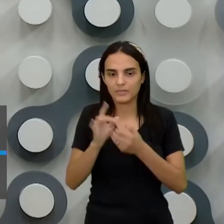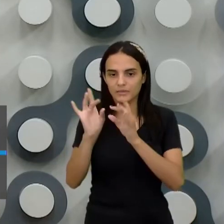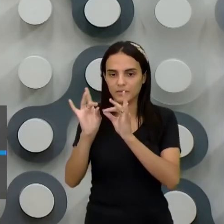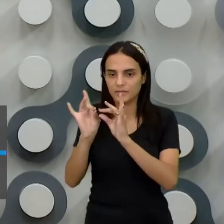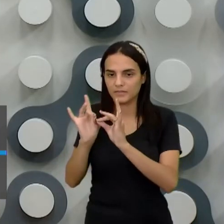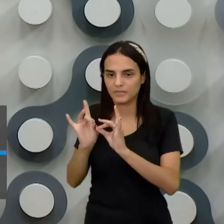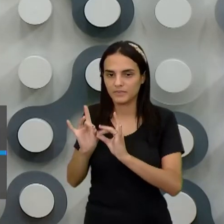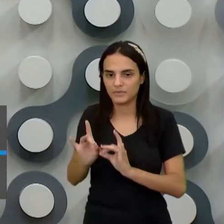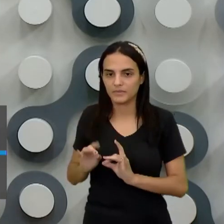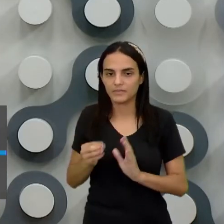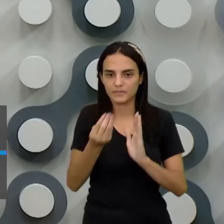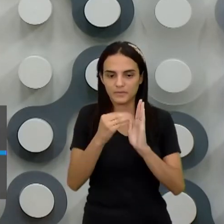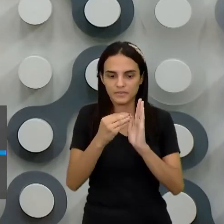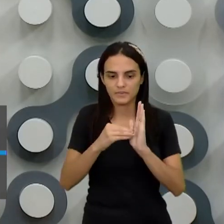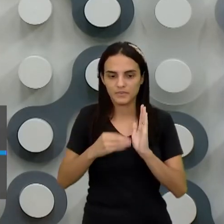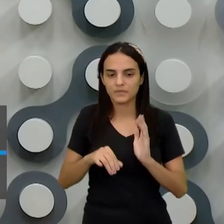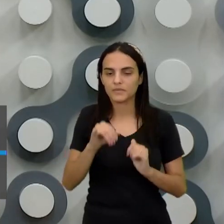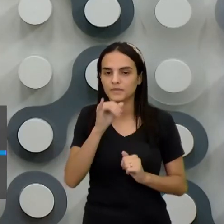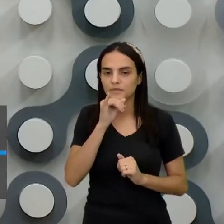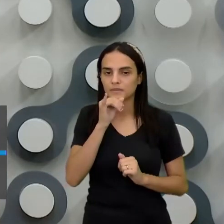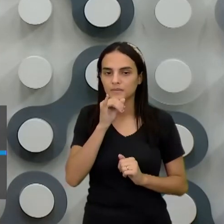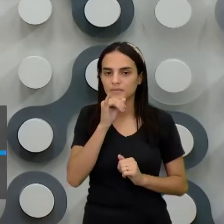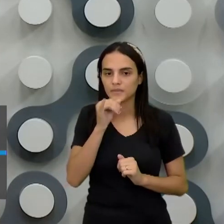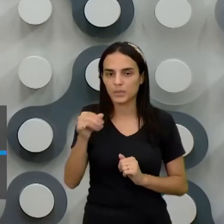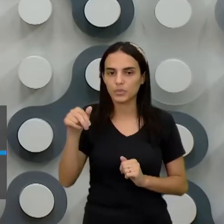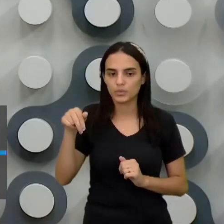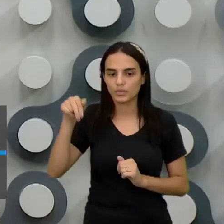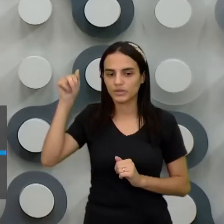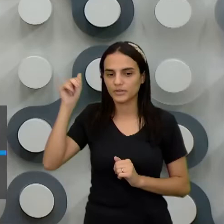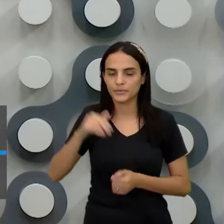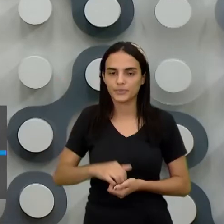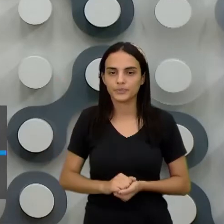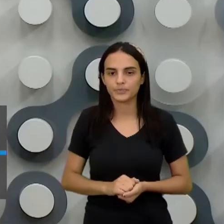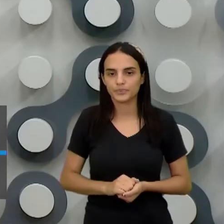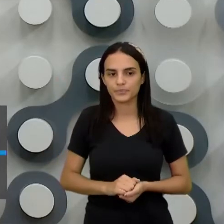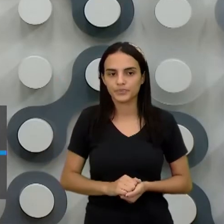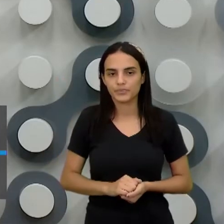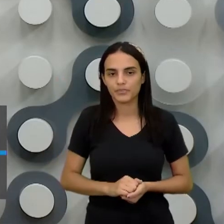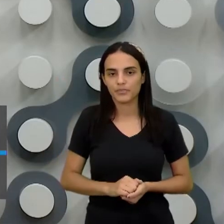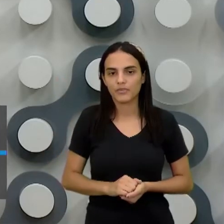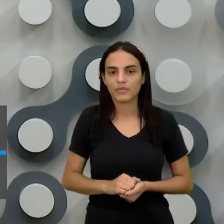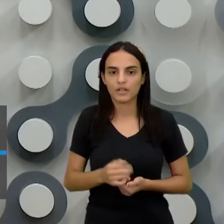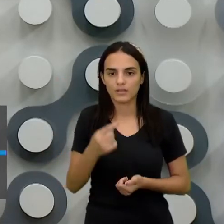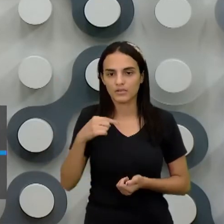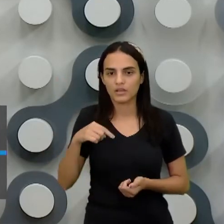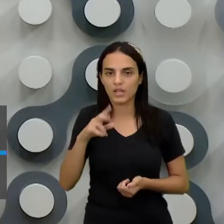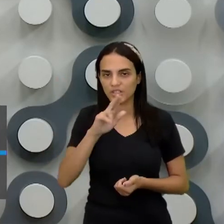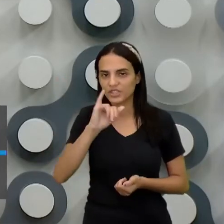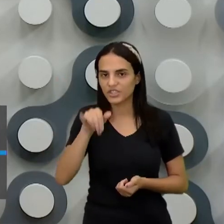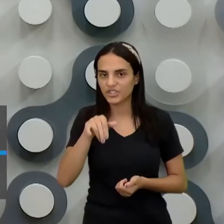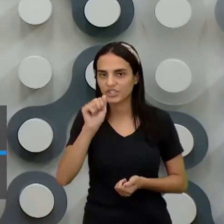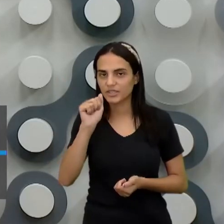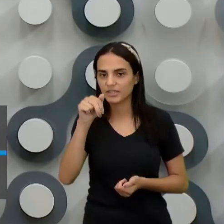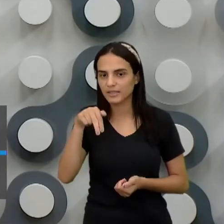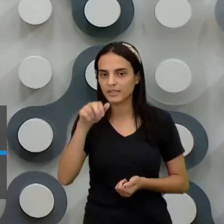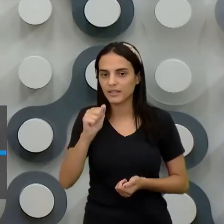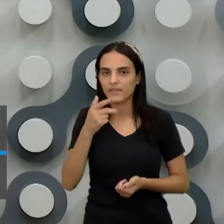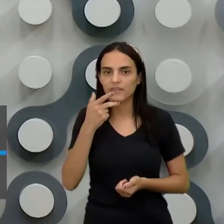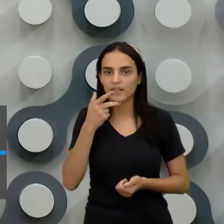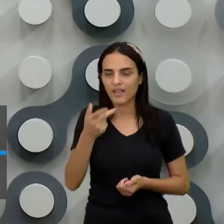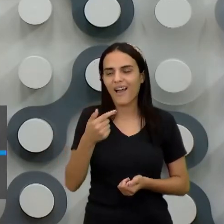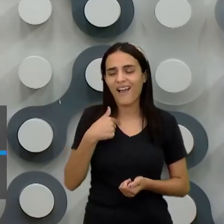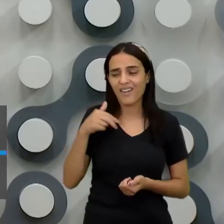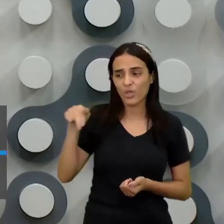vamos colocar aqui como exemplo os nordestinos, tá? Então, assim, como a Jana falou, né? Às vezes a pessoa fala assim, já é